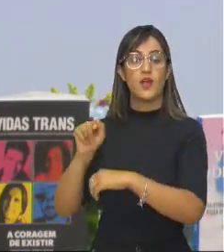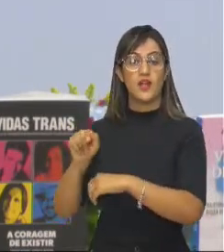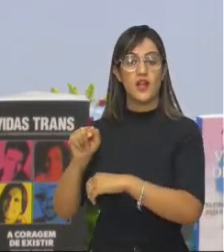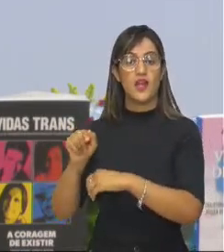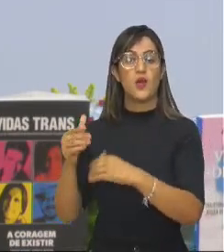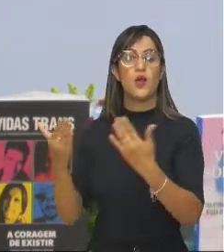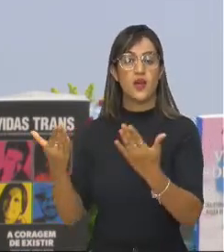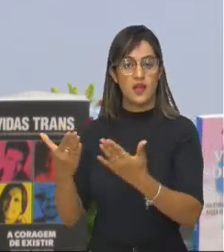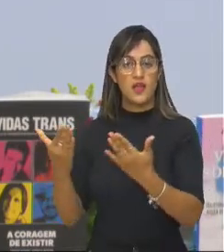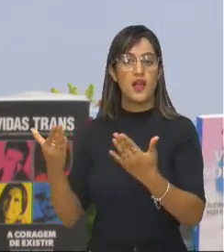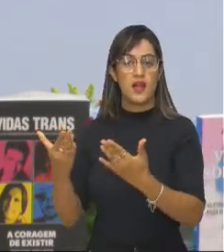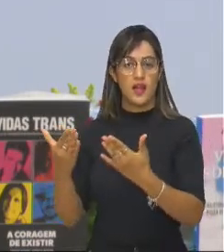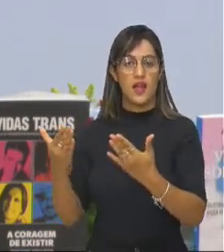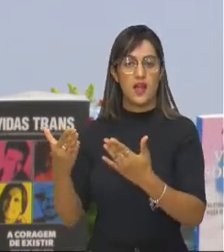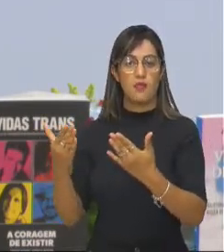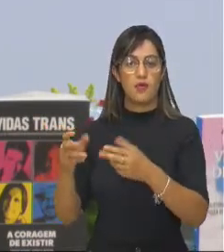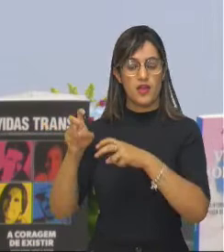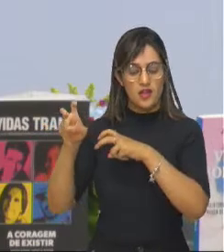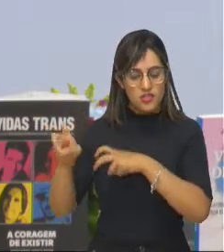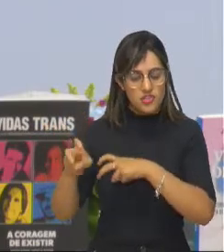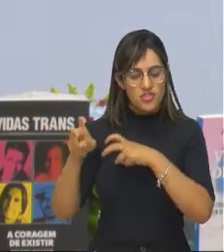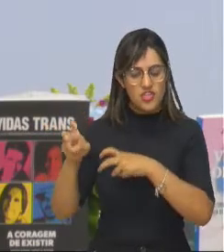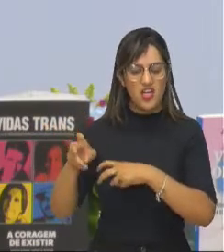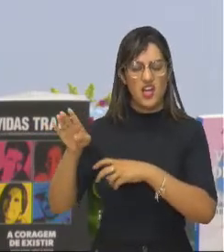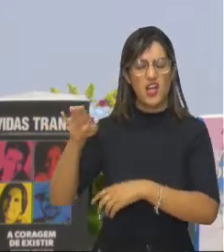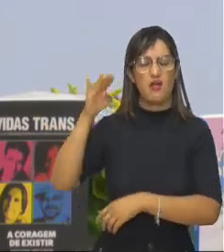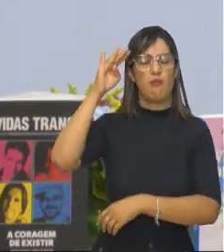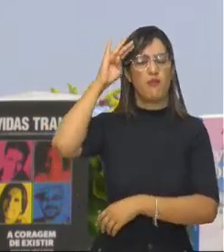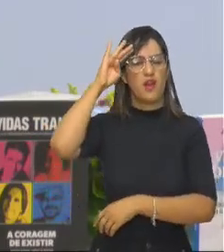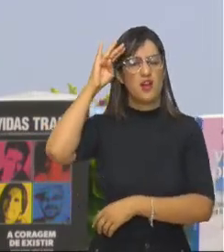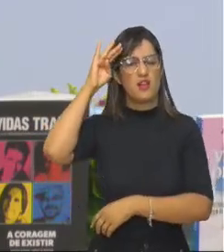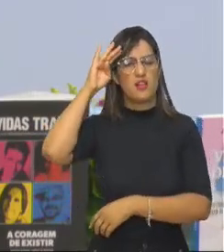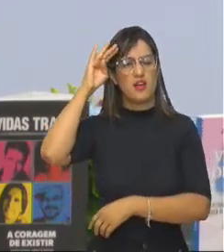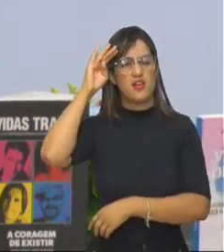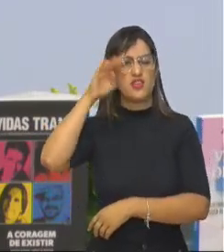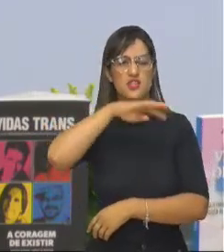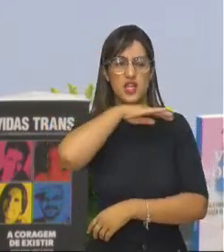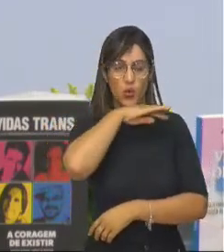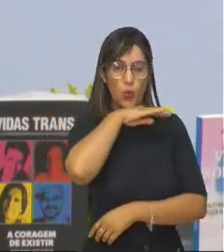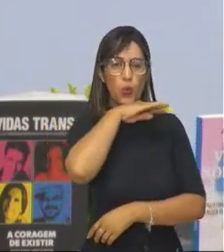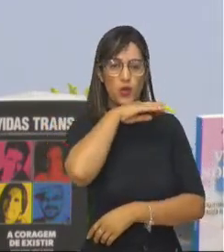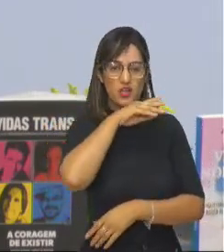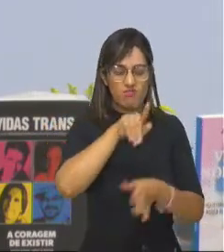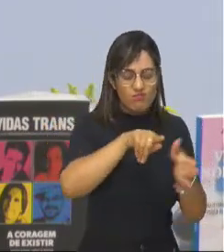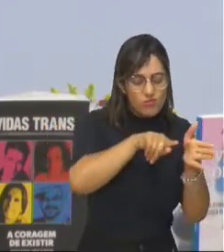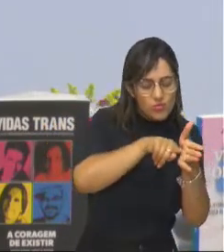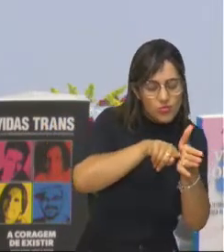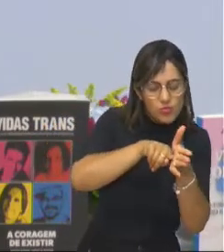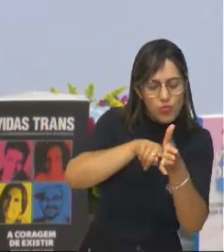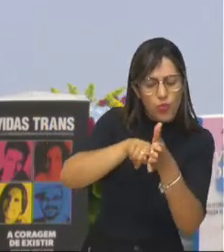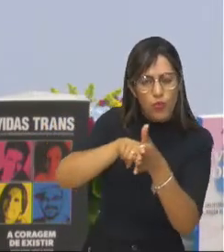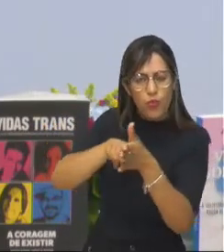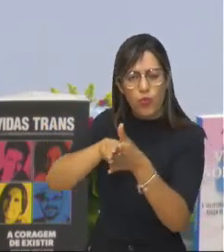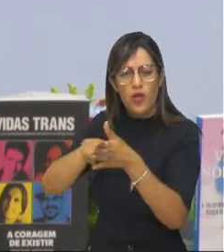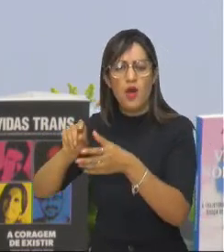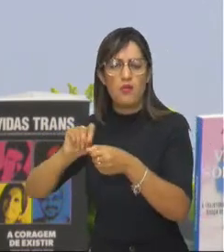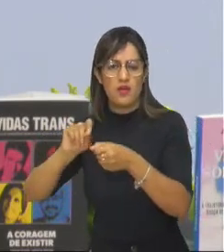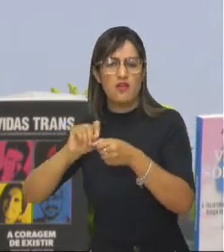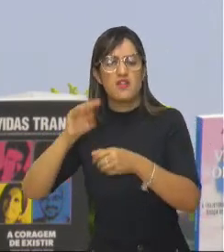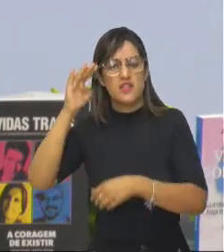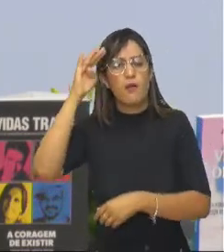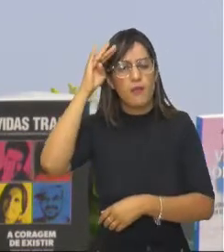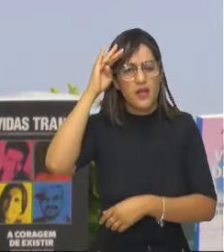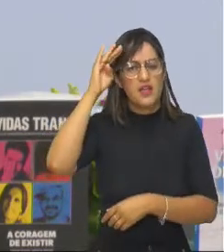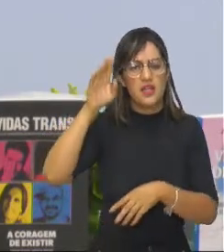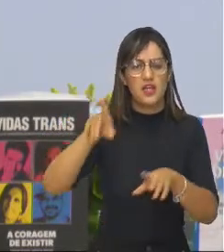né, como aquela que era chata, que era militante, que ia ser uma péssima pesquisadora, né, porque fazia militância, ou não era tão boa